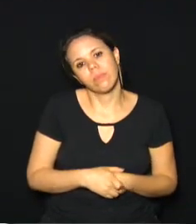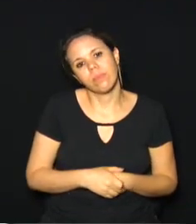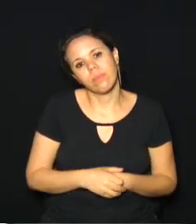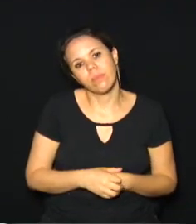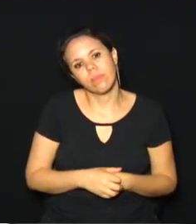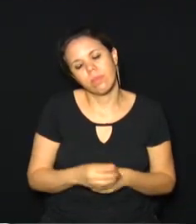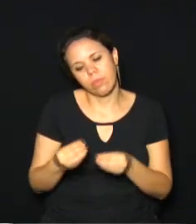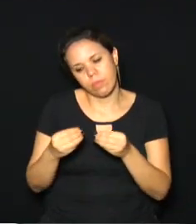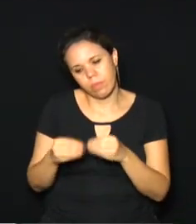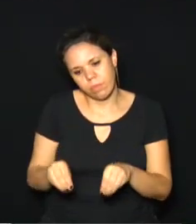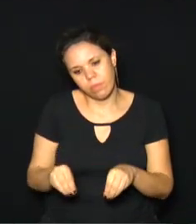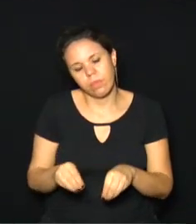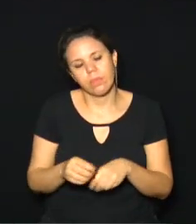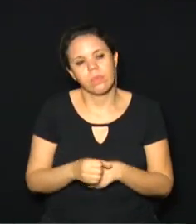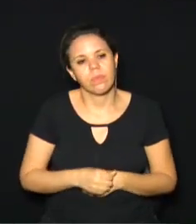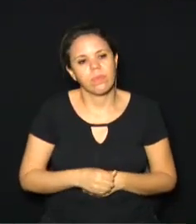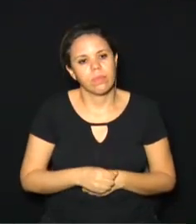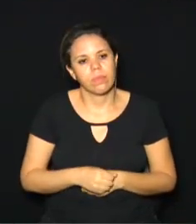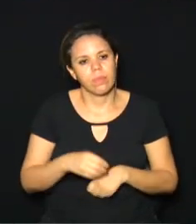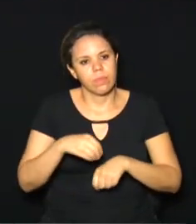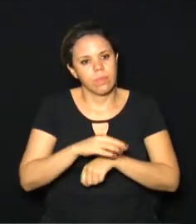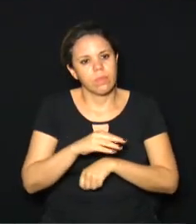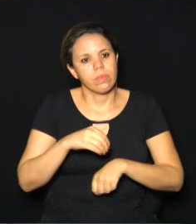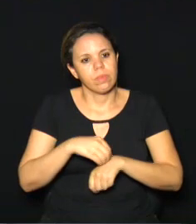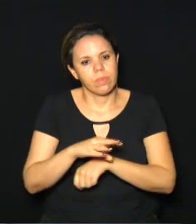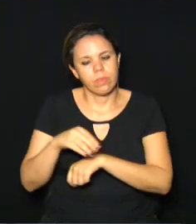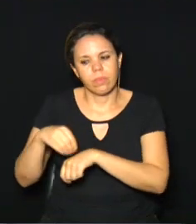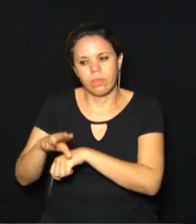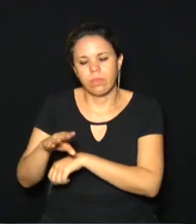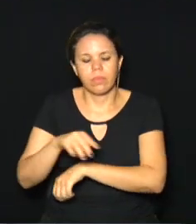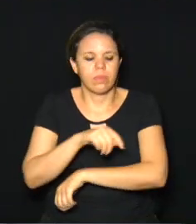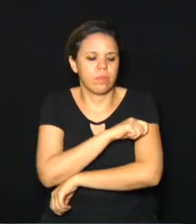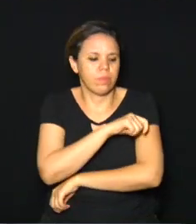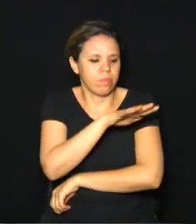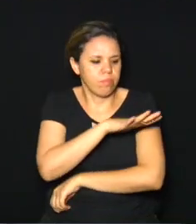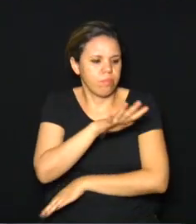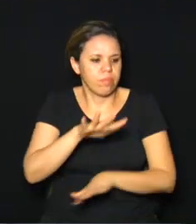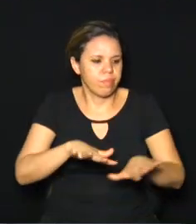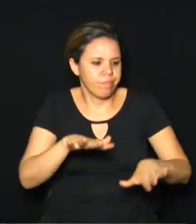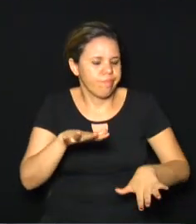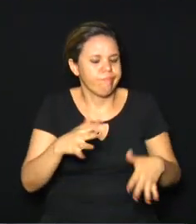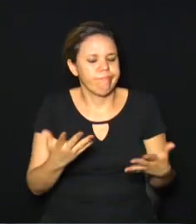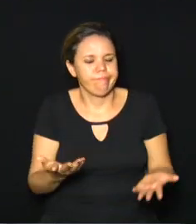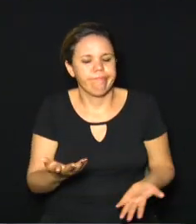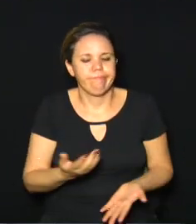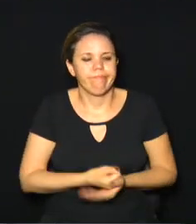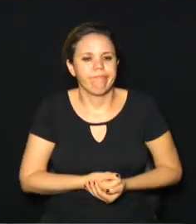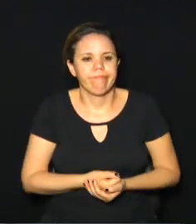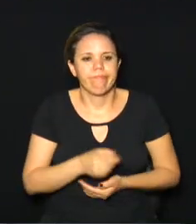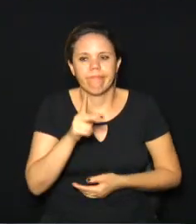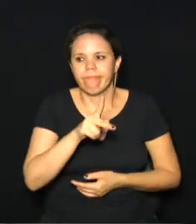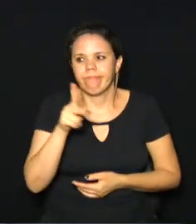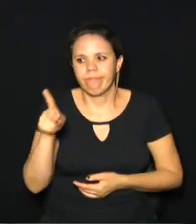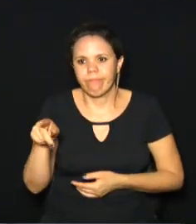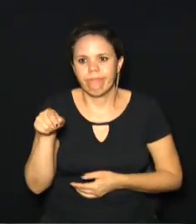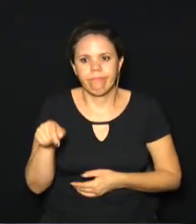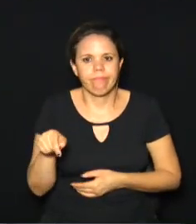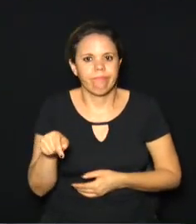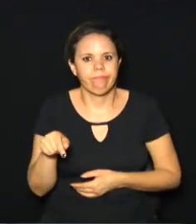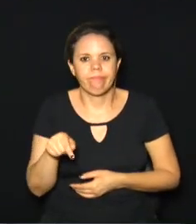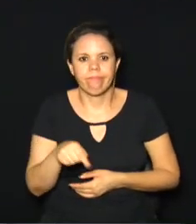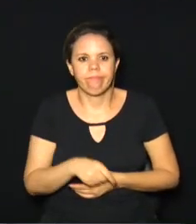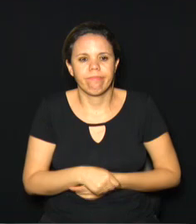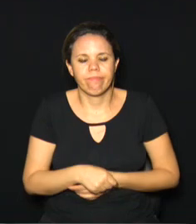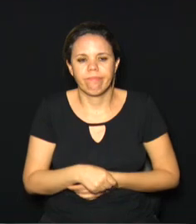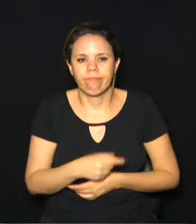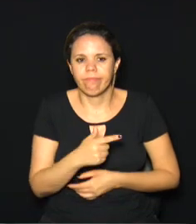do prejuízo, né, que traz para o aluno e que o professor ele não